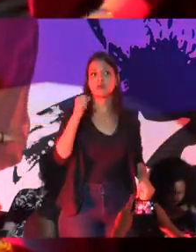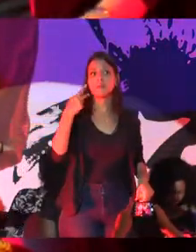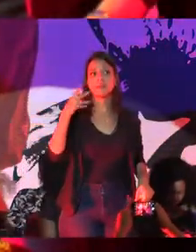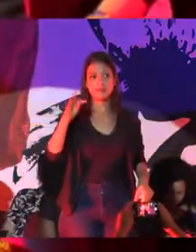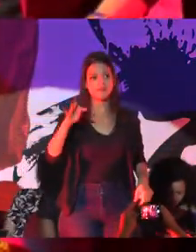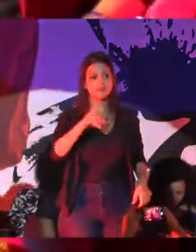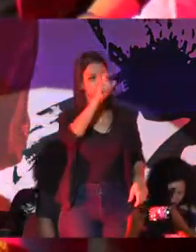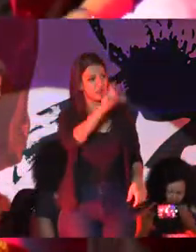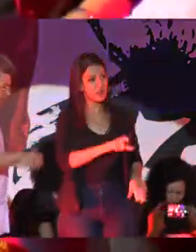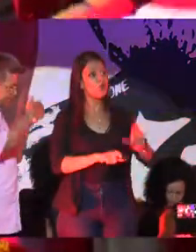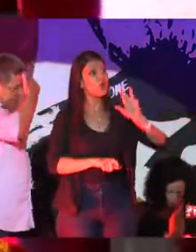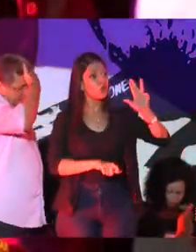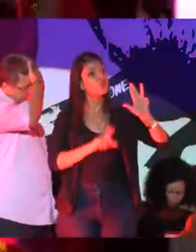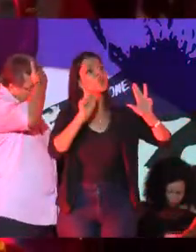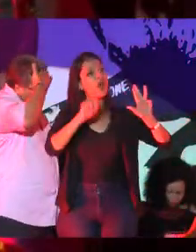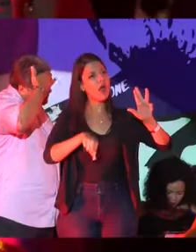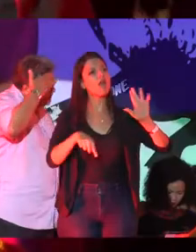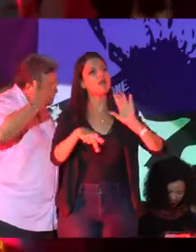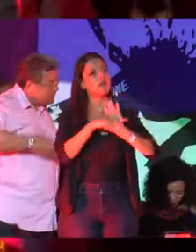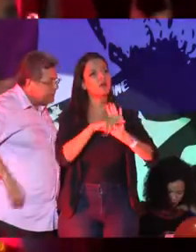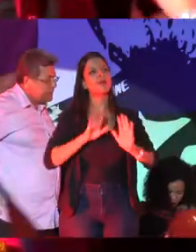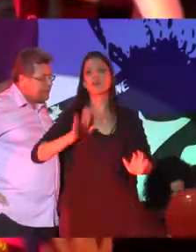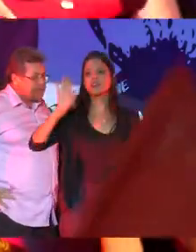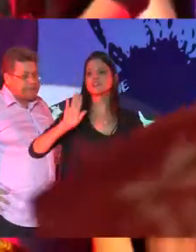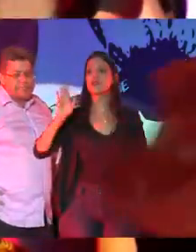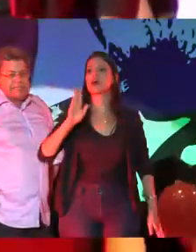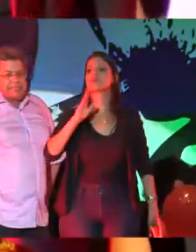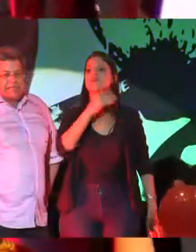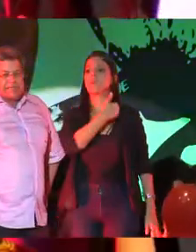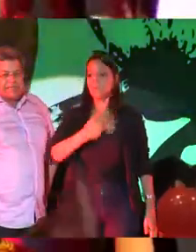nosso candidato à presidência da República.